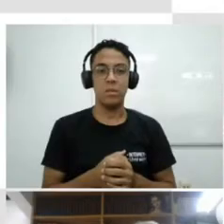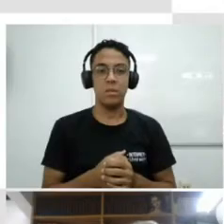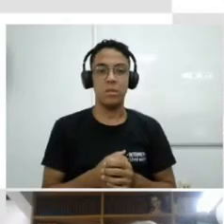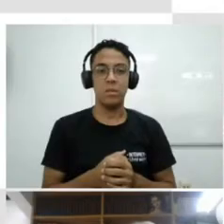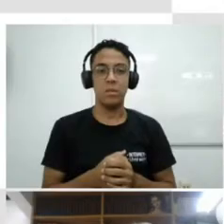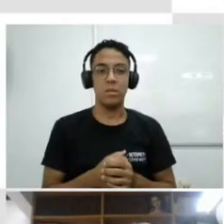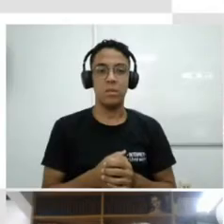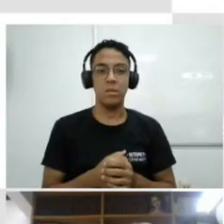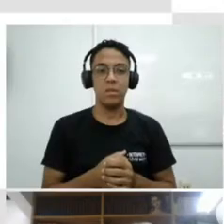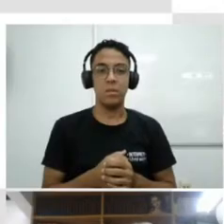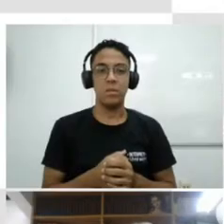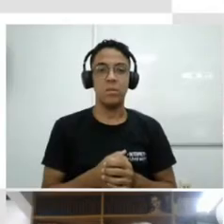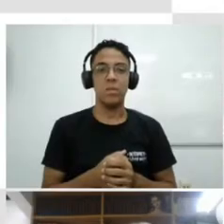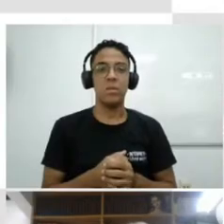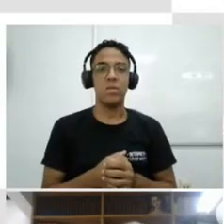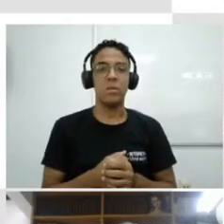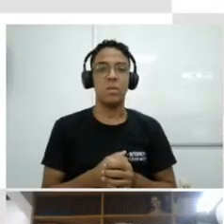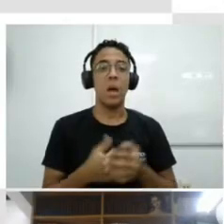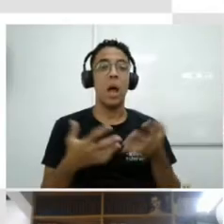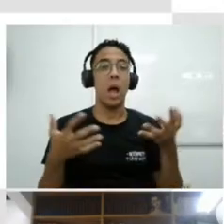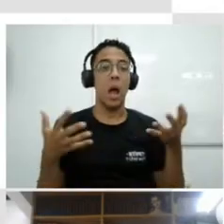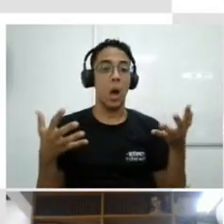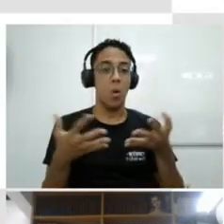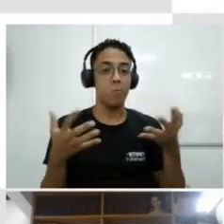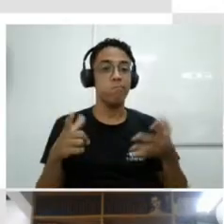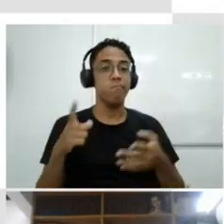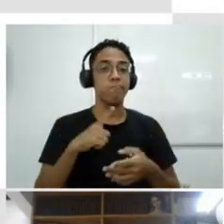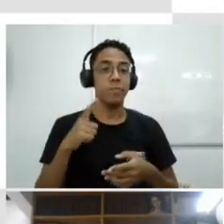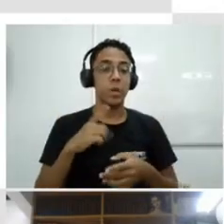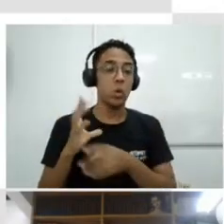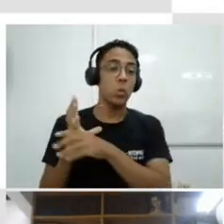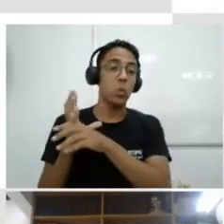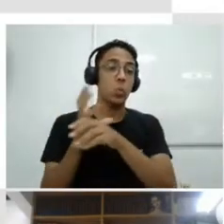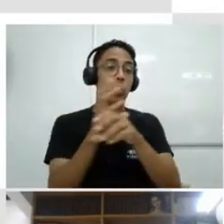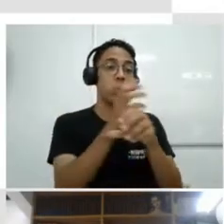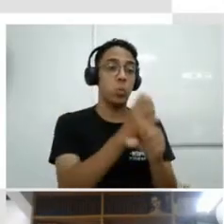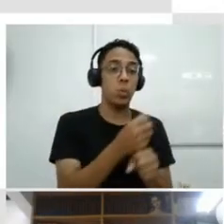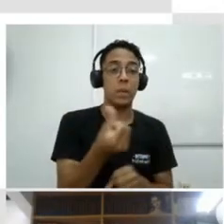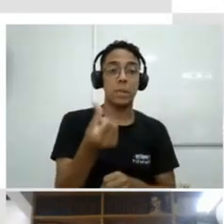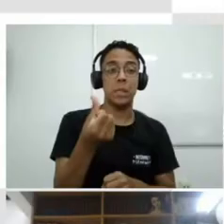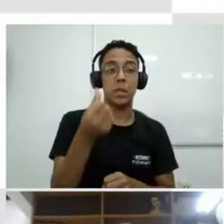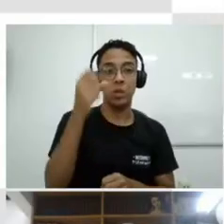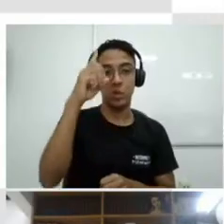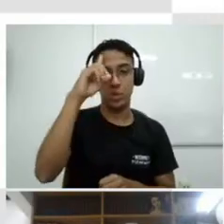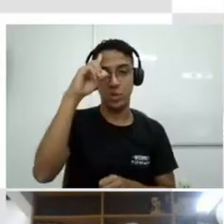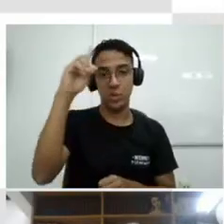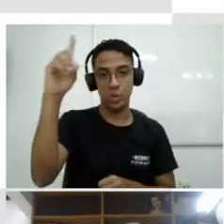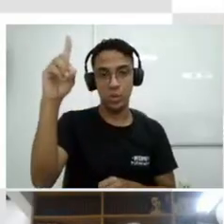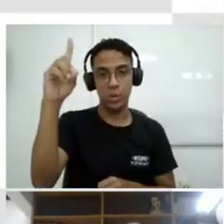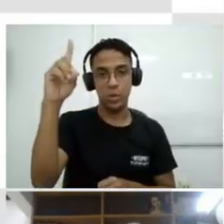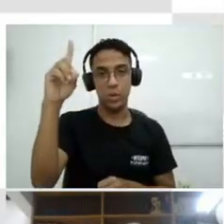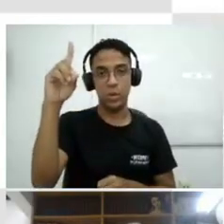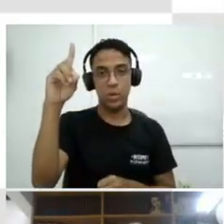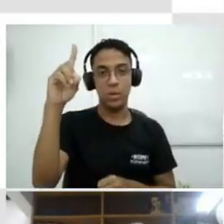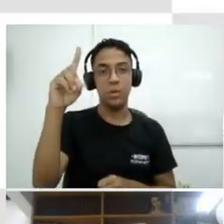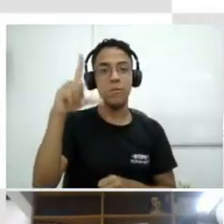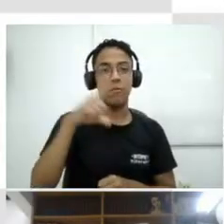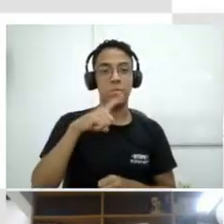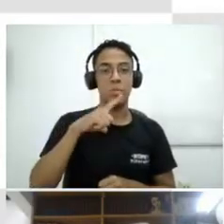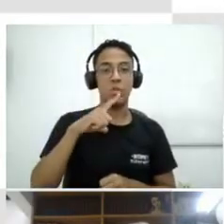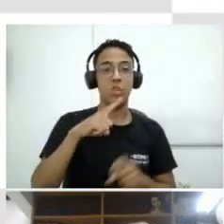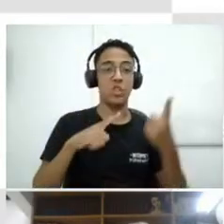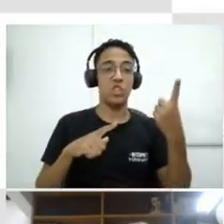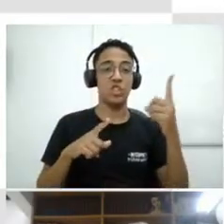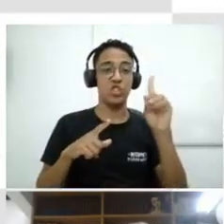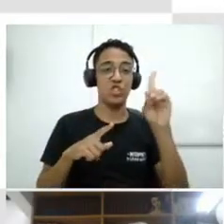Nós já tivemos, na verdade, 6 dias, esse aqui é um gráfico ultrapassado, nós tivemos os dias 17 e 18